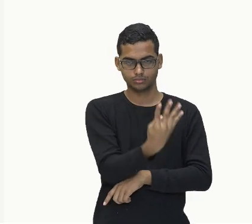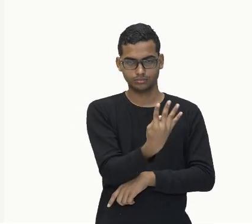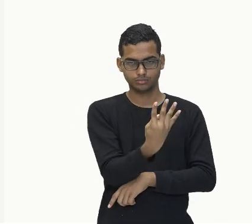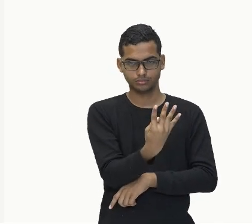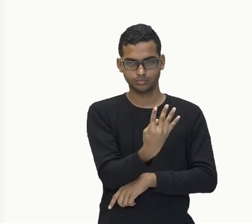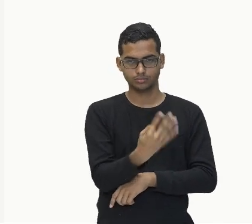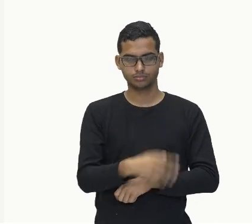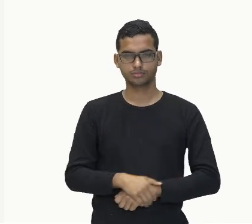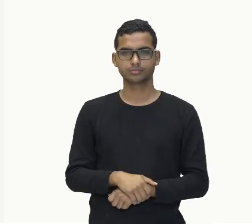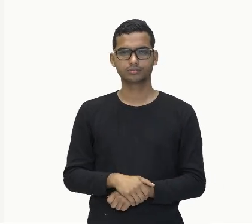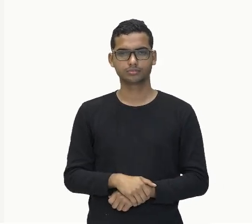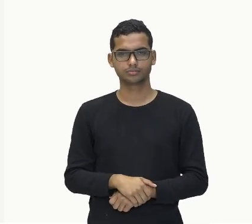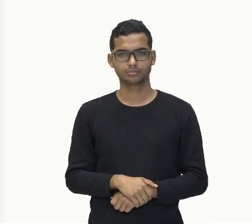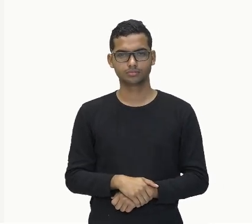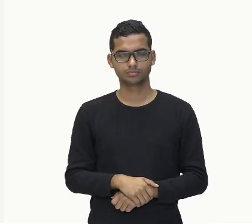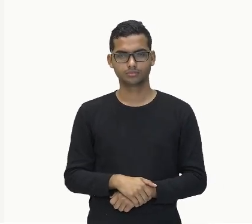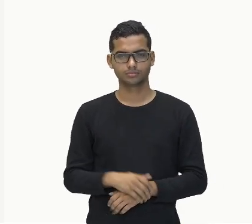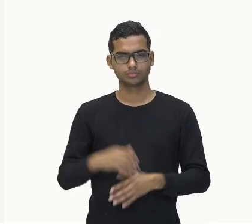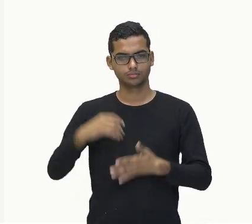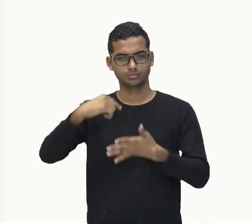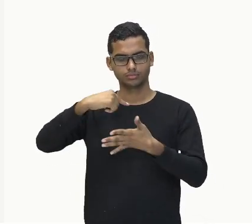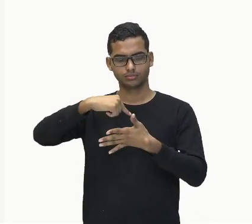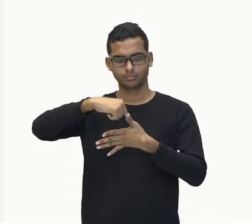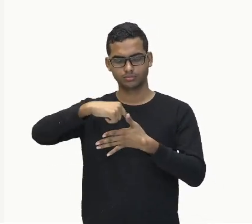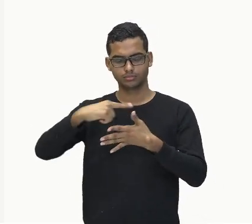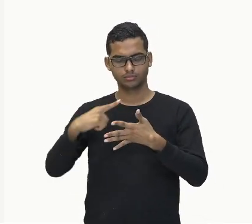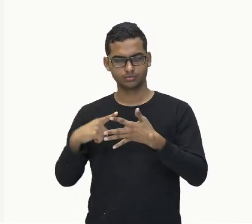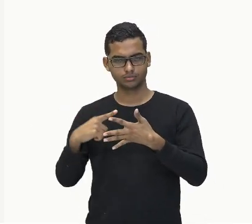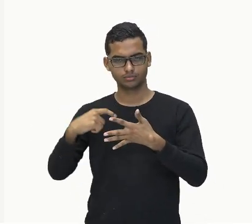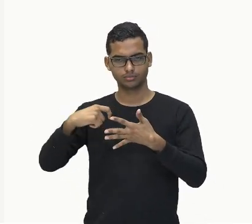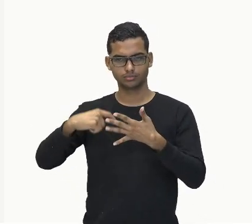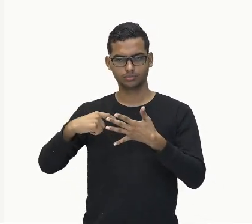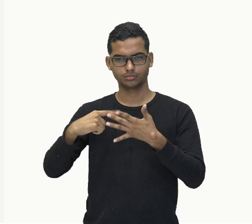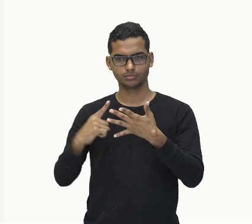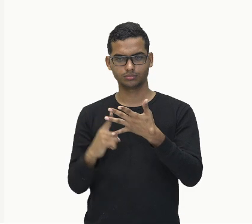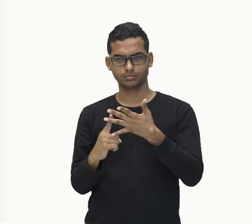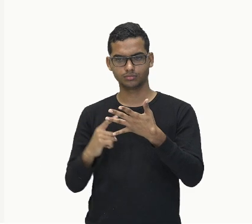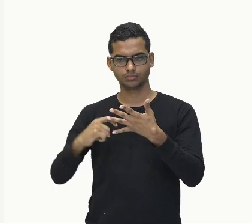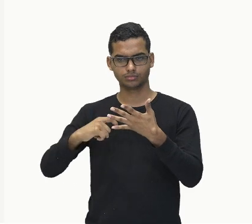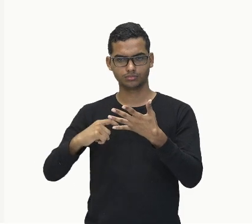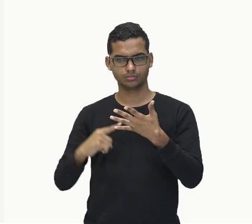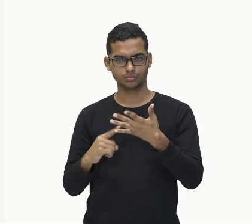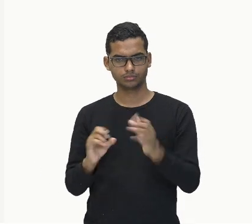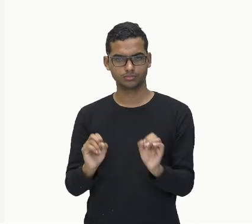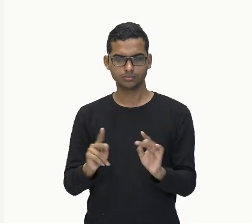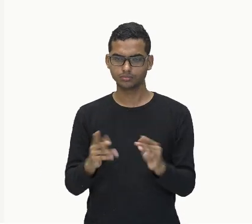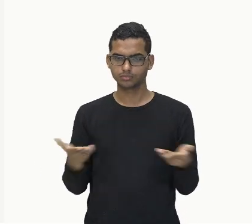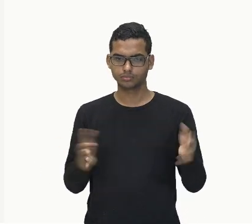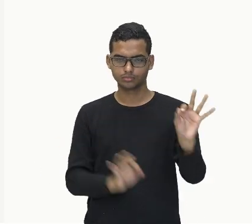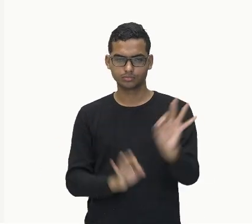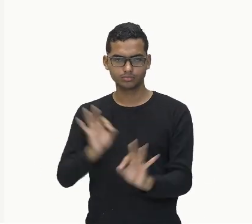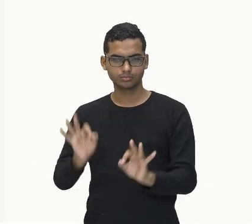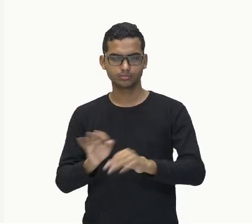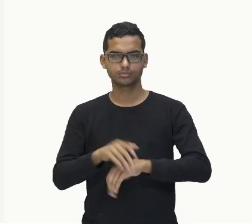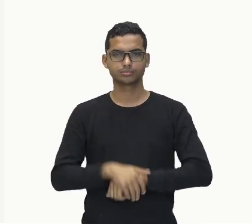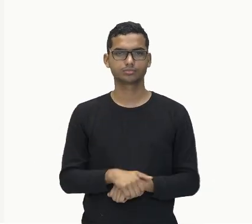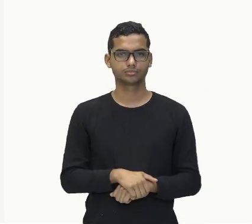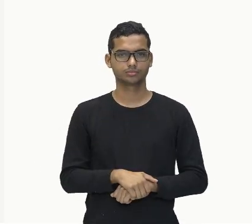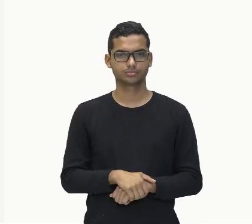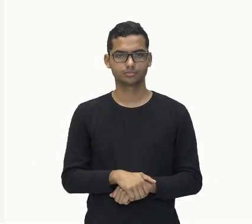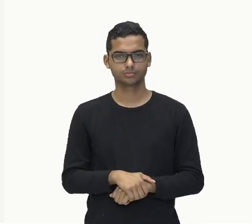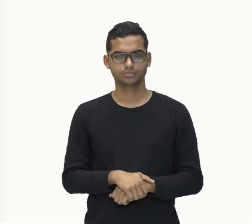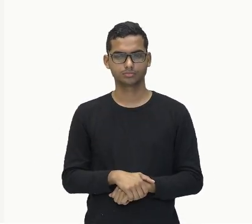Aqui vamos ter o jogo de sinal, menos com menos vai dar mais. 4 vezes 1 vezes 56, 224.